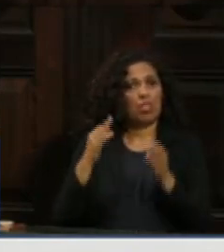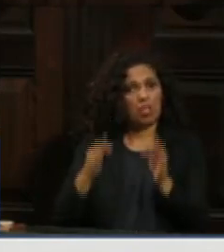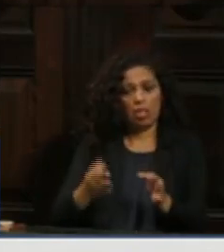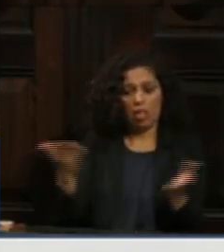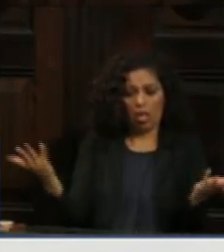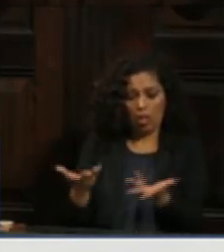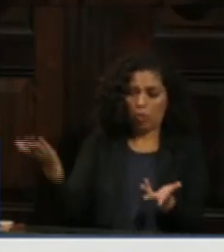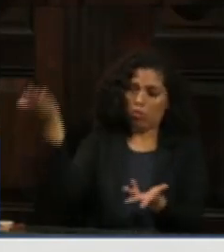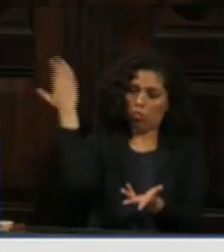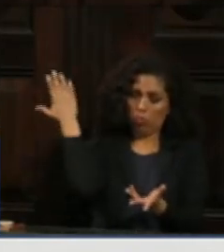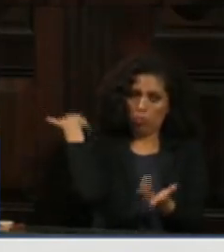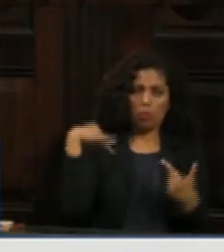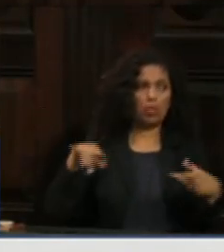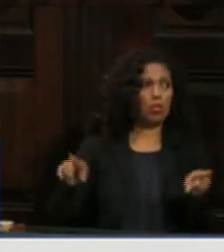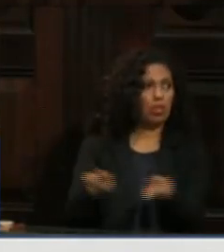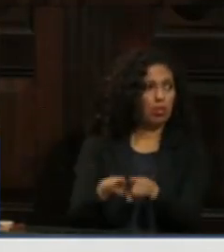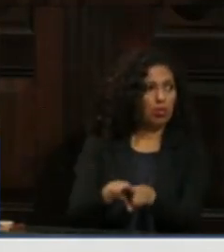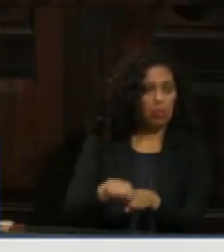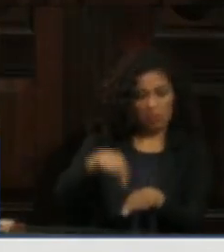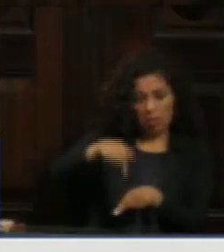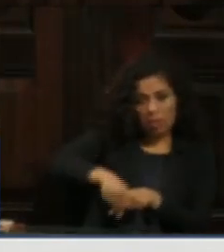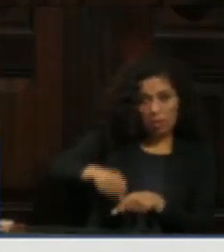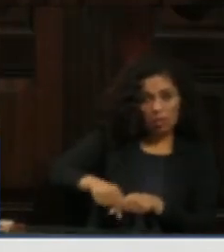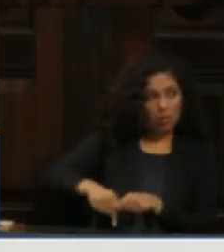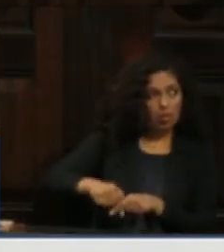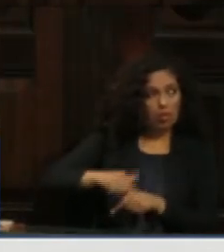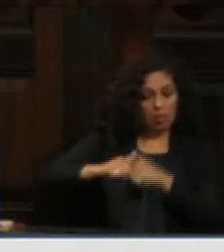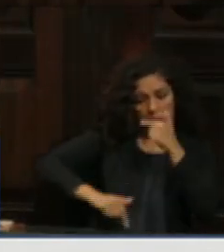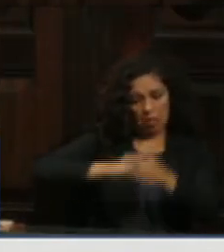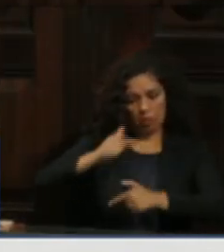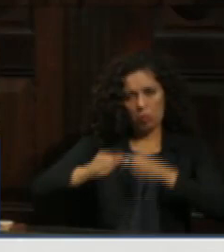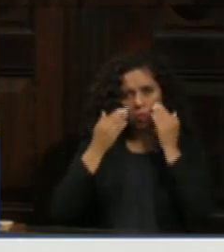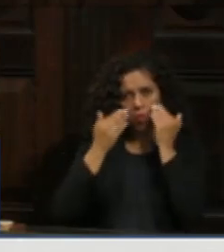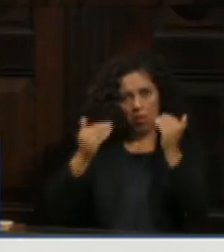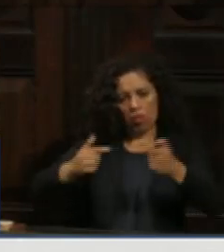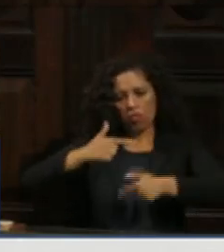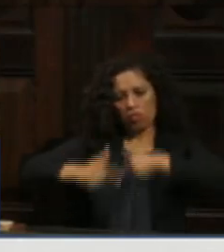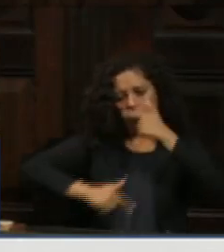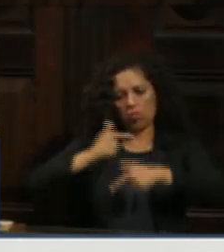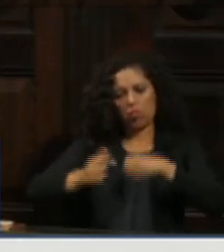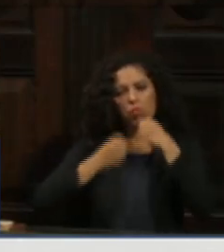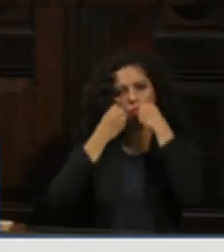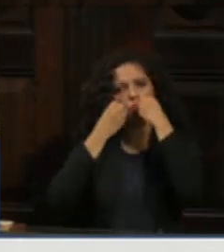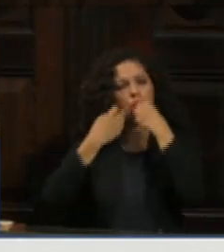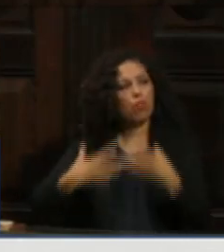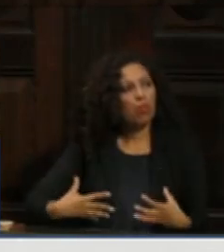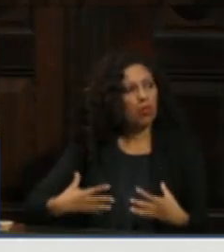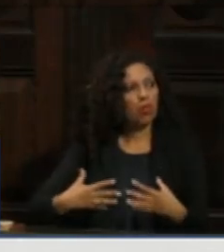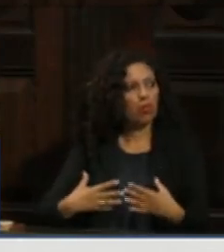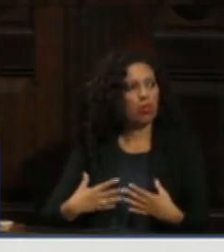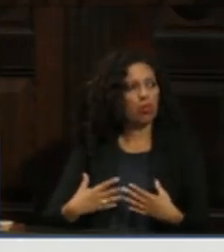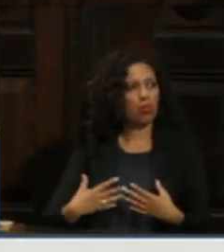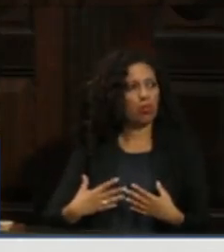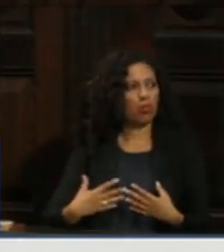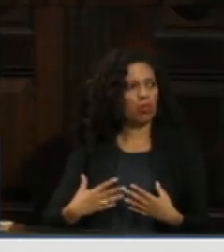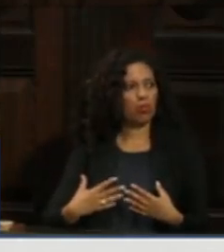eles que tiveram esse posicionamento tragam nas suas vidas pregressas esse